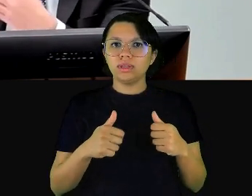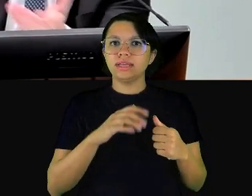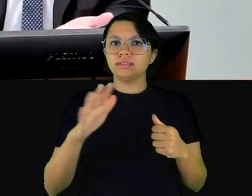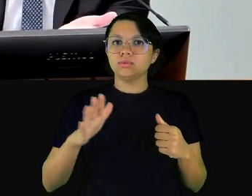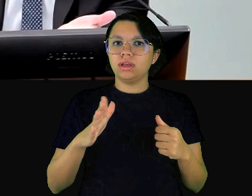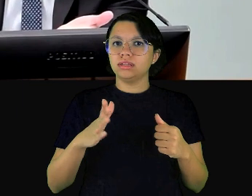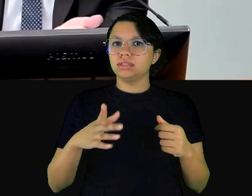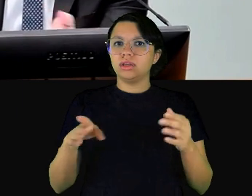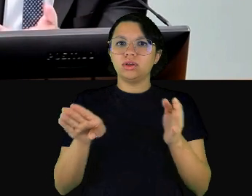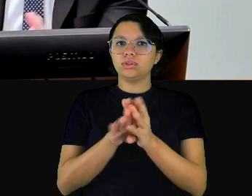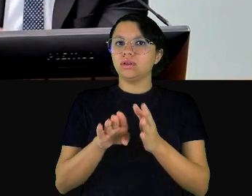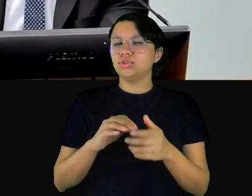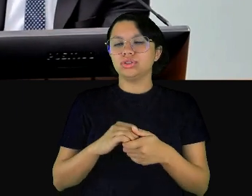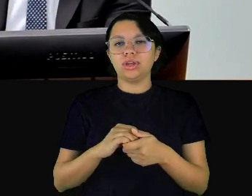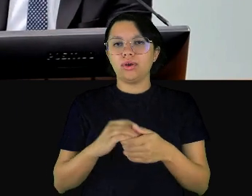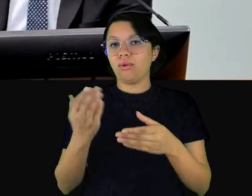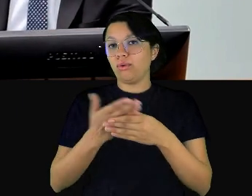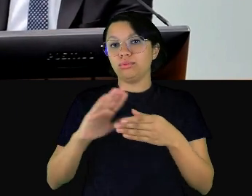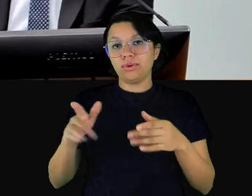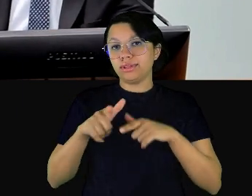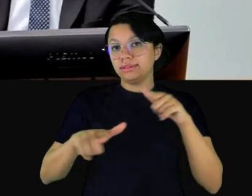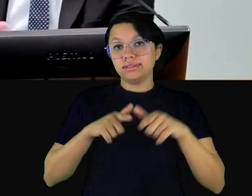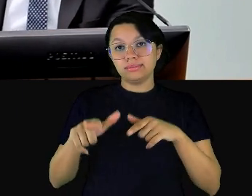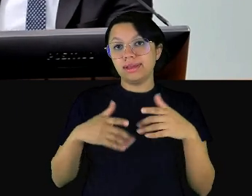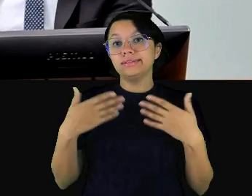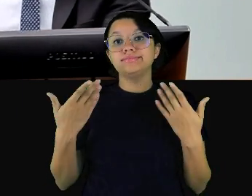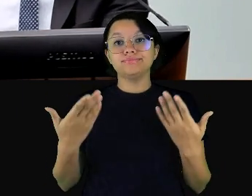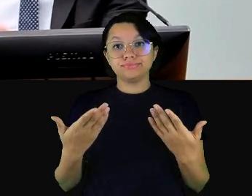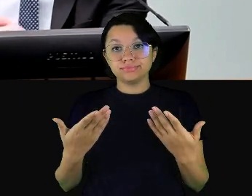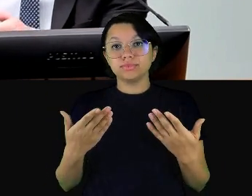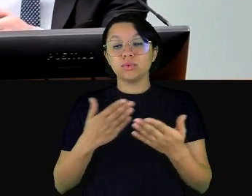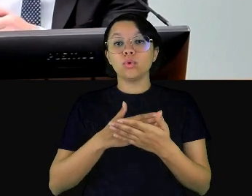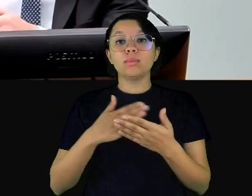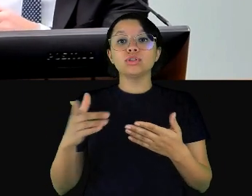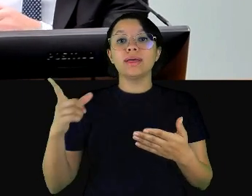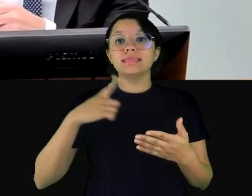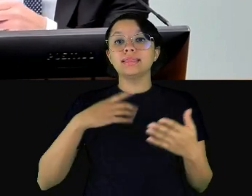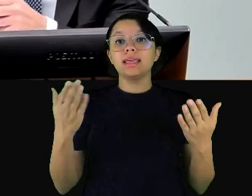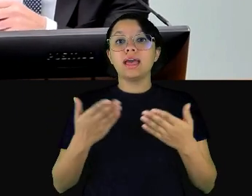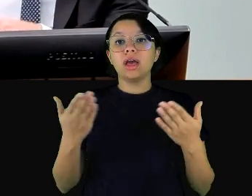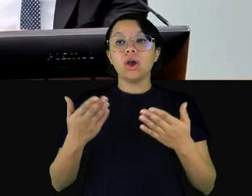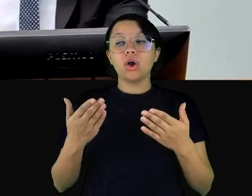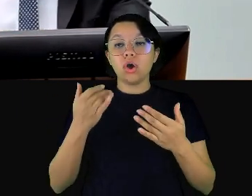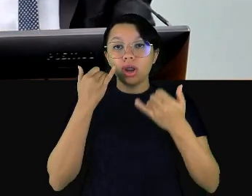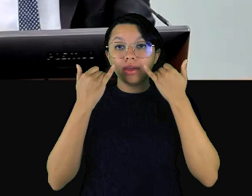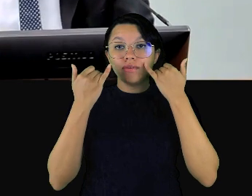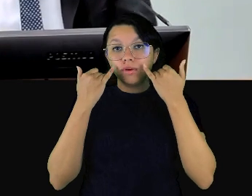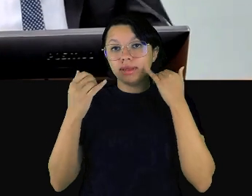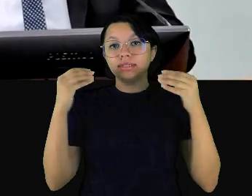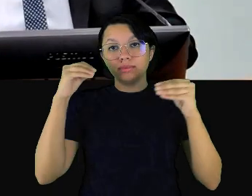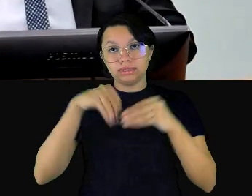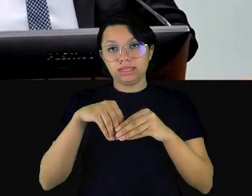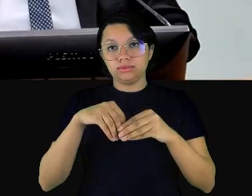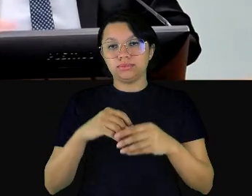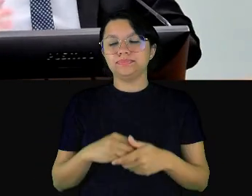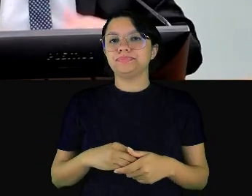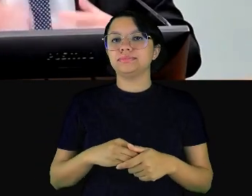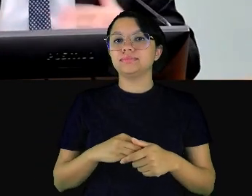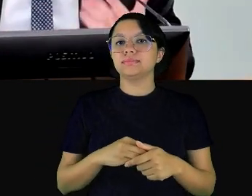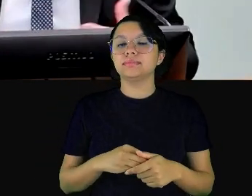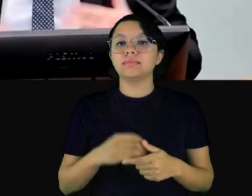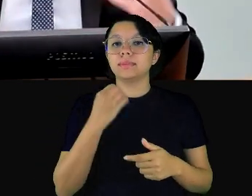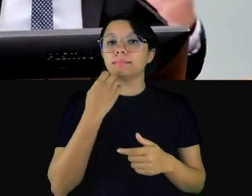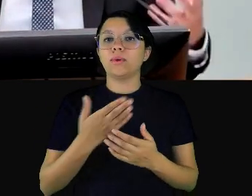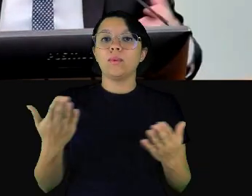trabalhista, passou a conter essa informação lá dentro. Bom, só